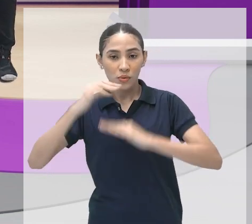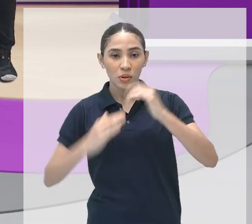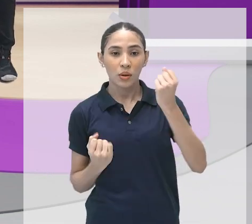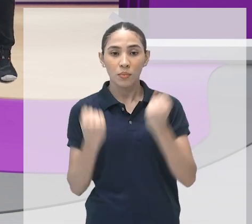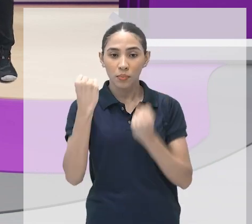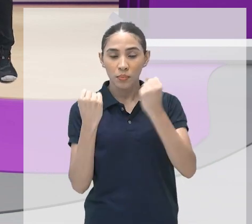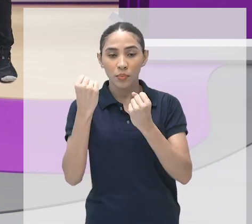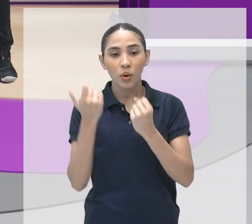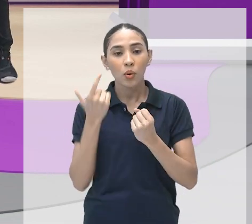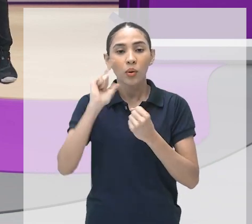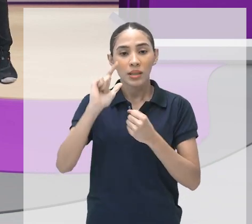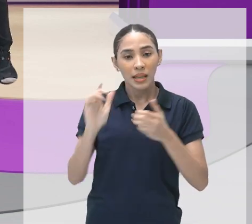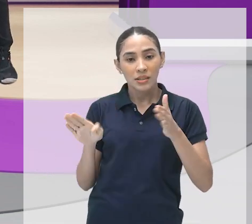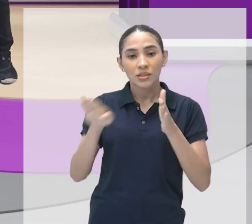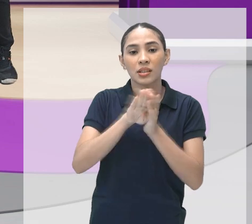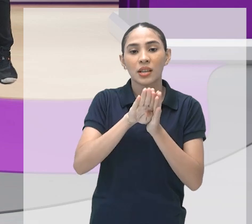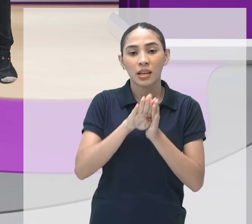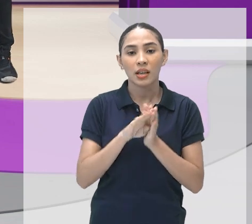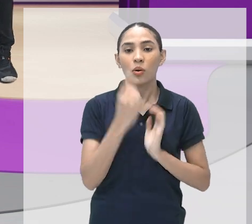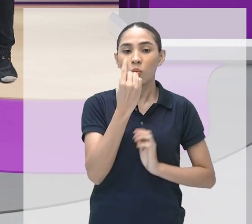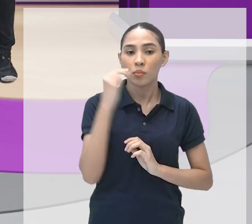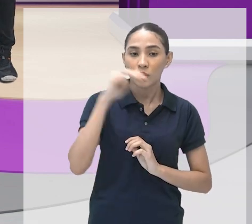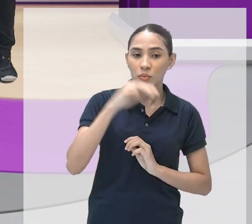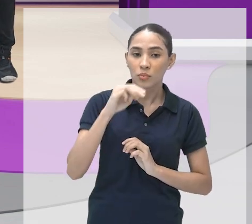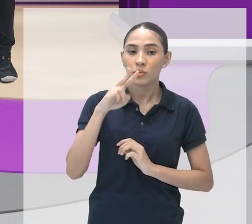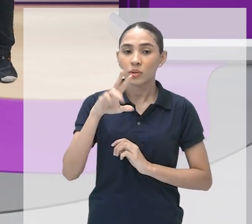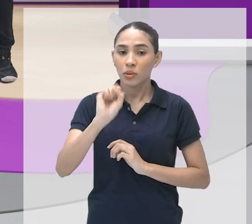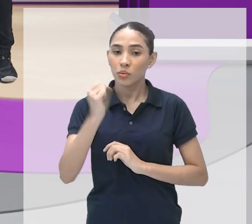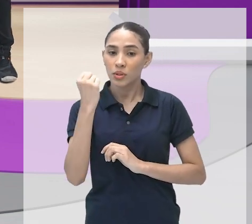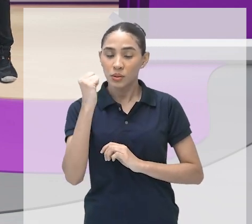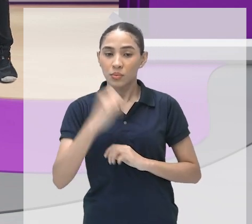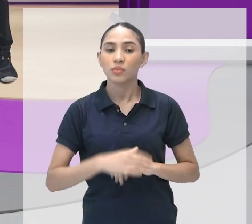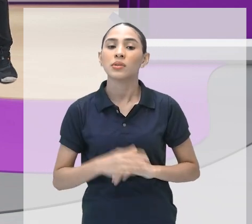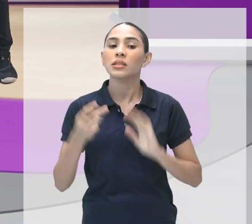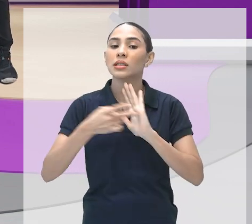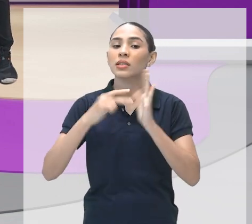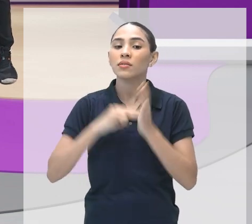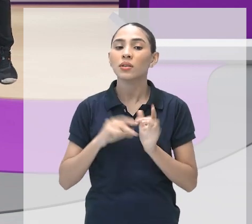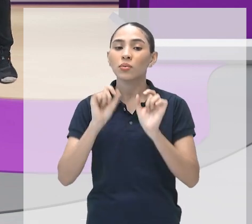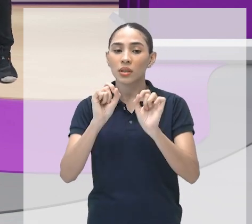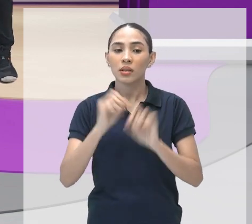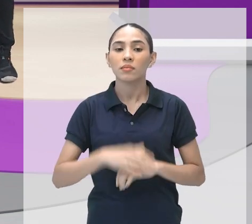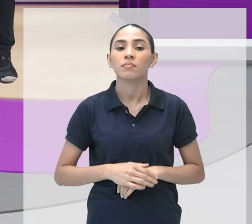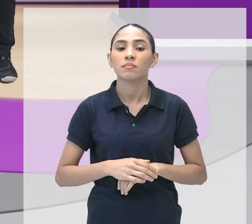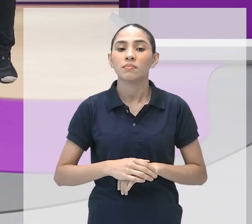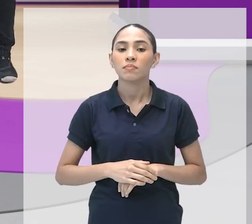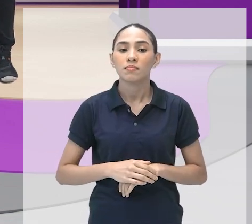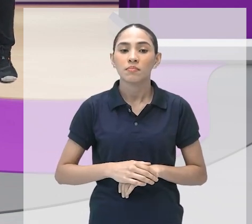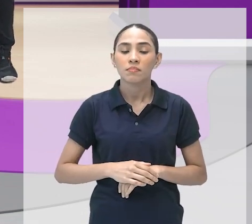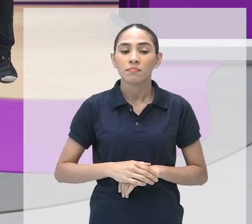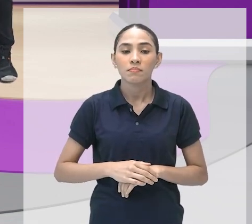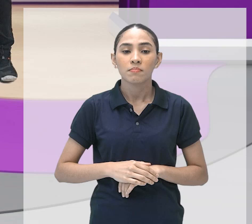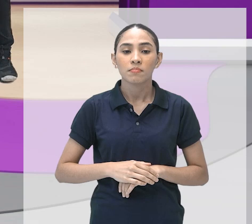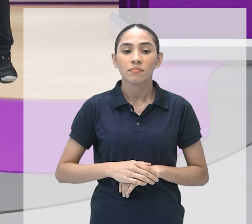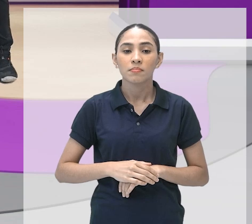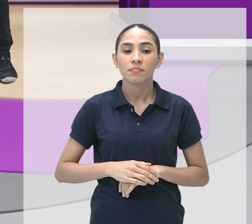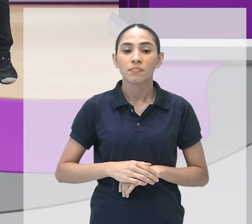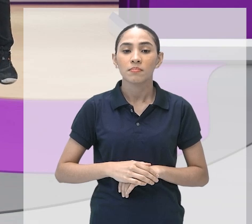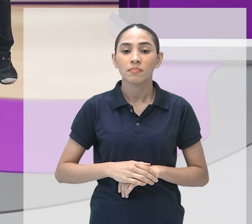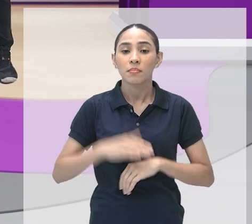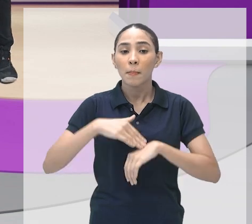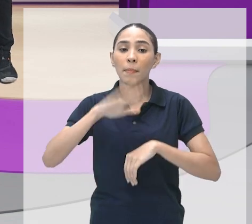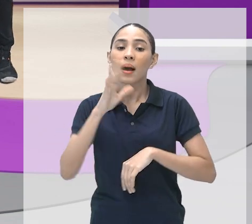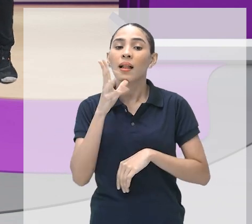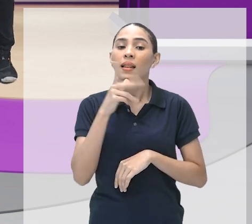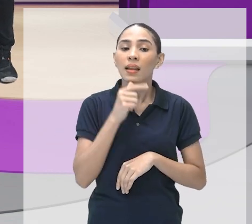de chegada em um tempo de 1 minuto e 58 segundos. Significa que é